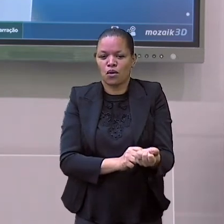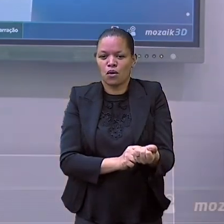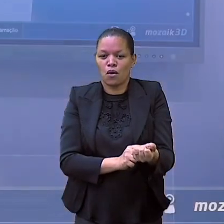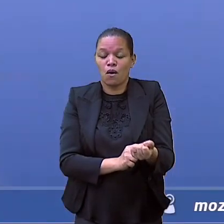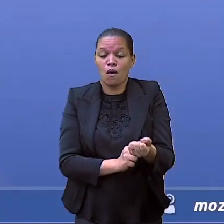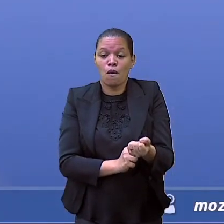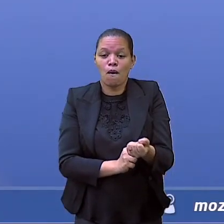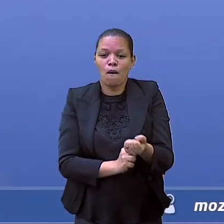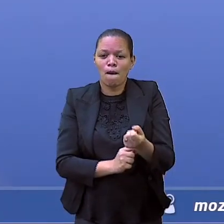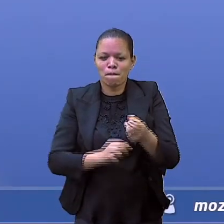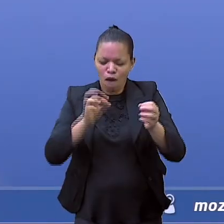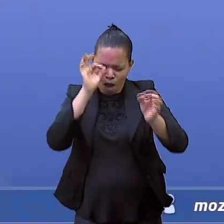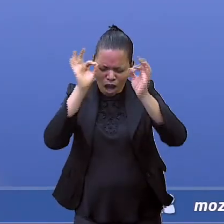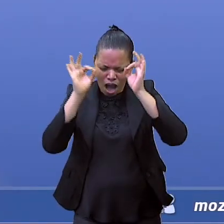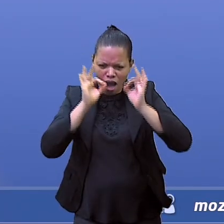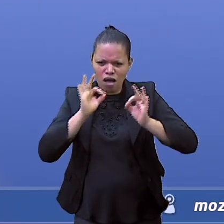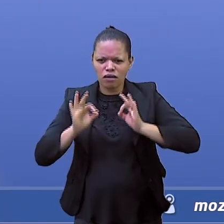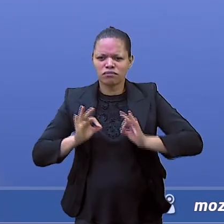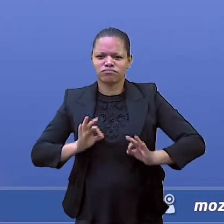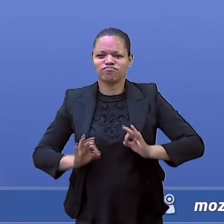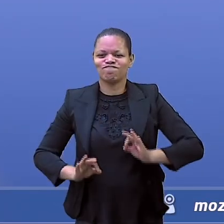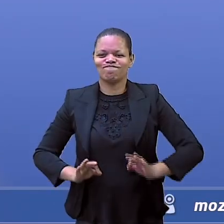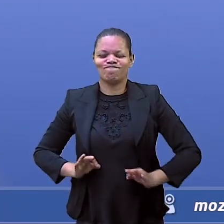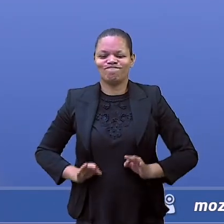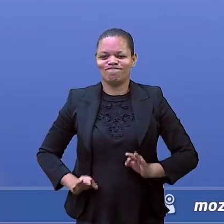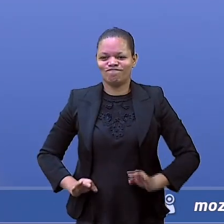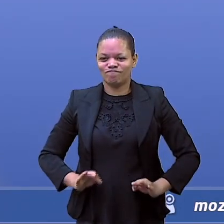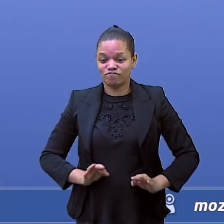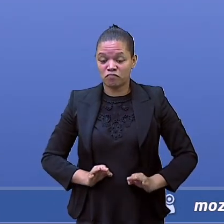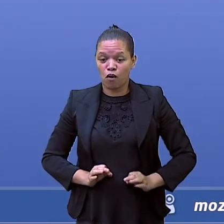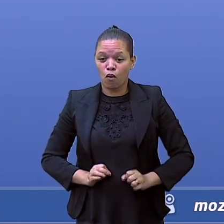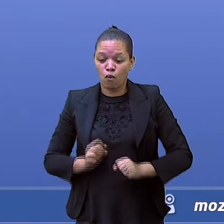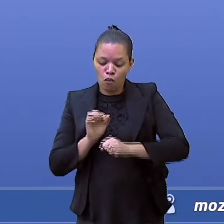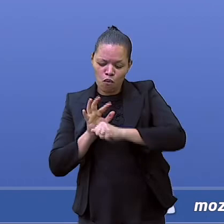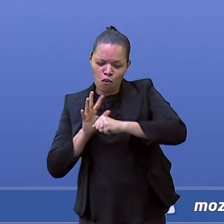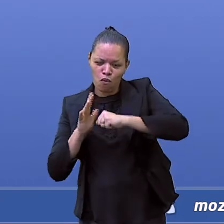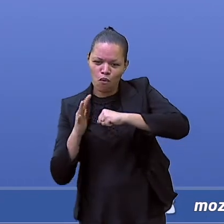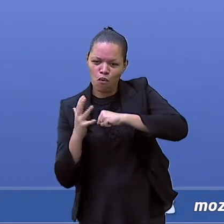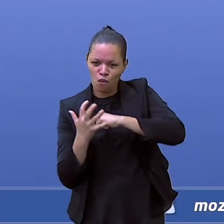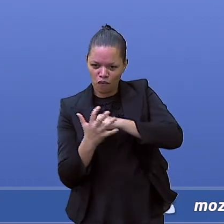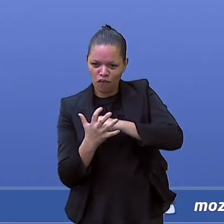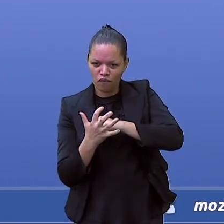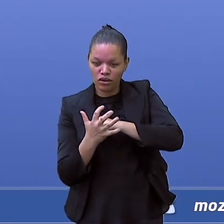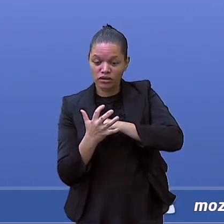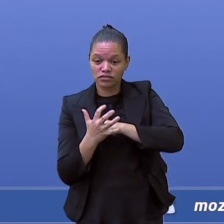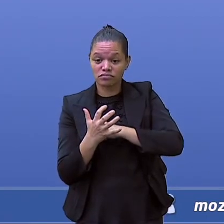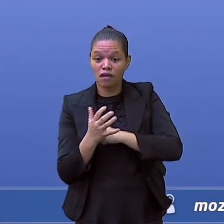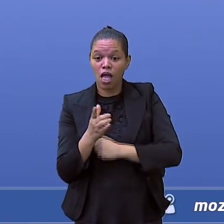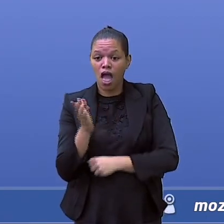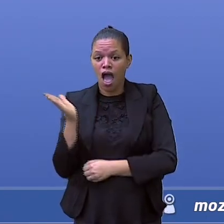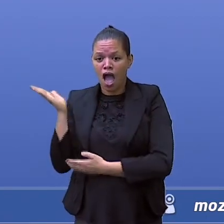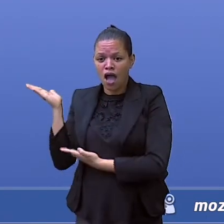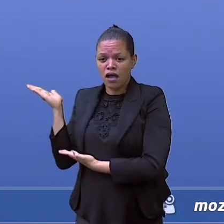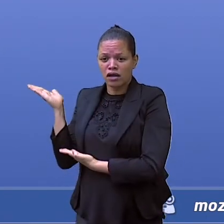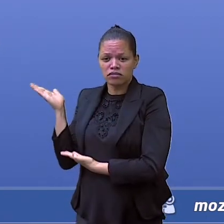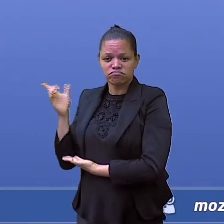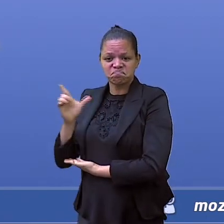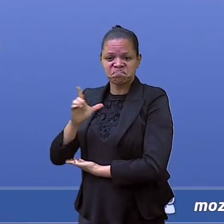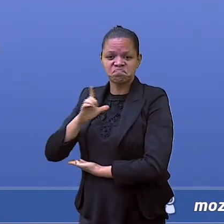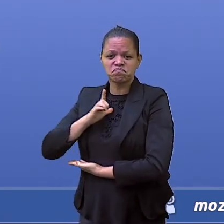Aqui nós temos o microscópio eletrônico. Esse microscópio eletrônico ele é